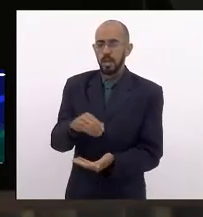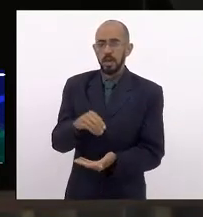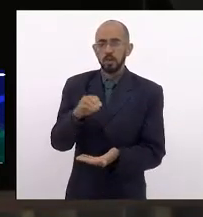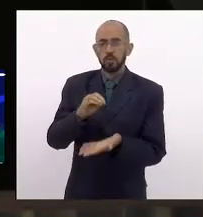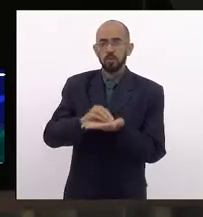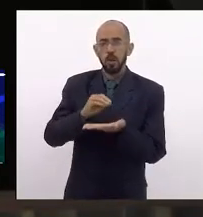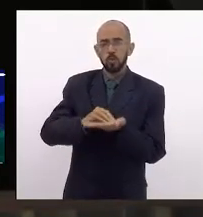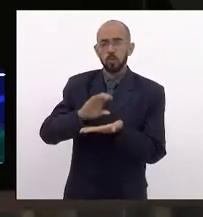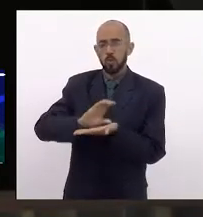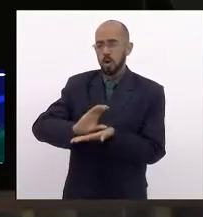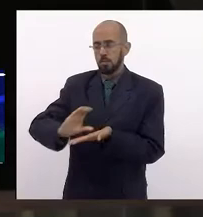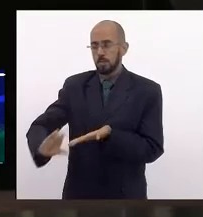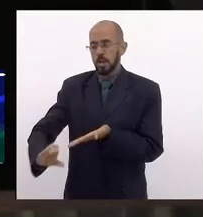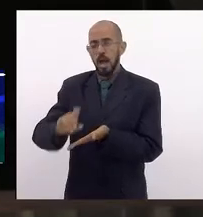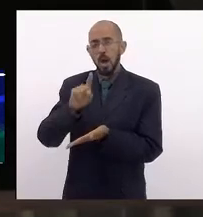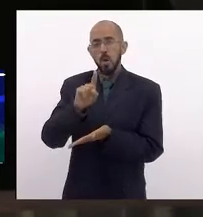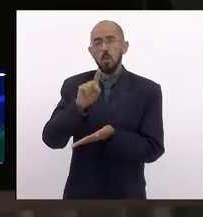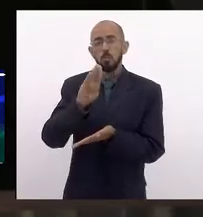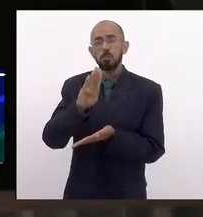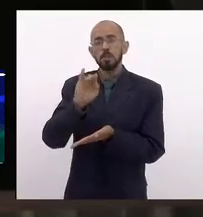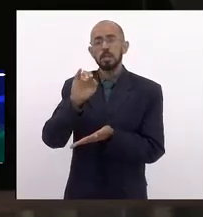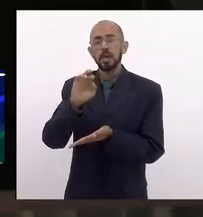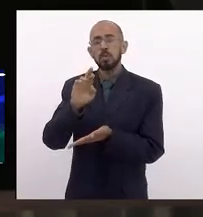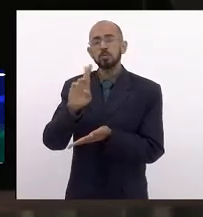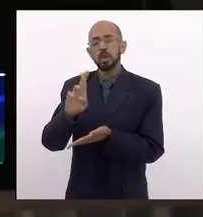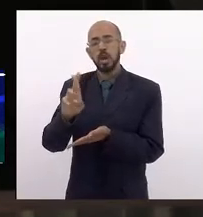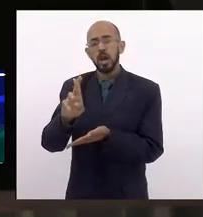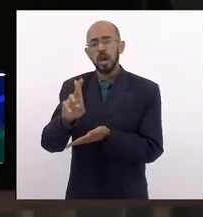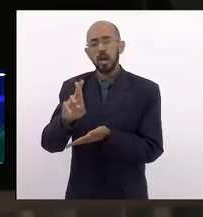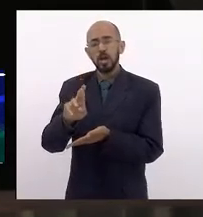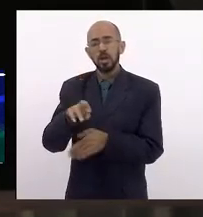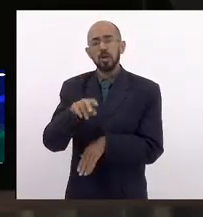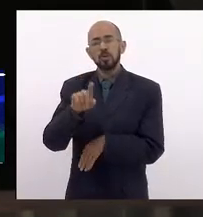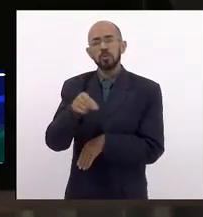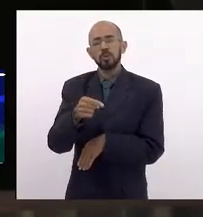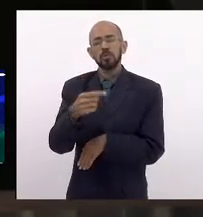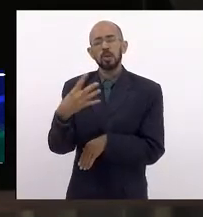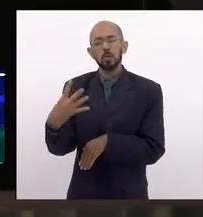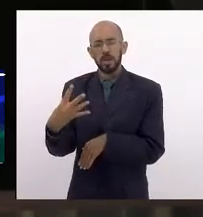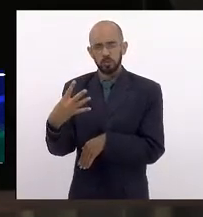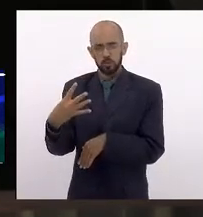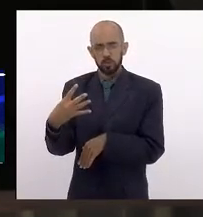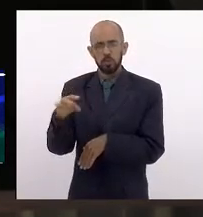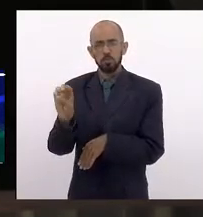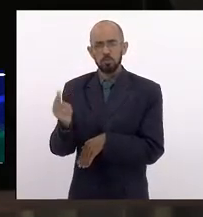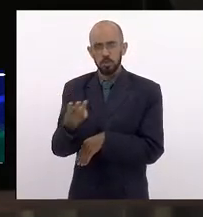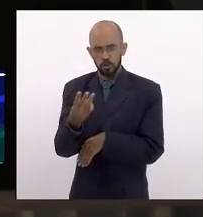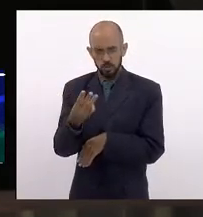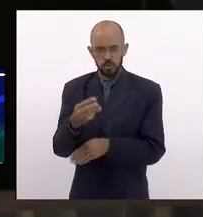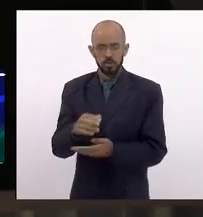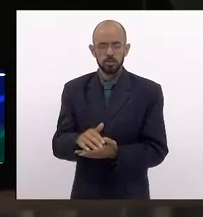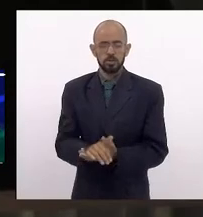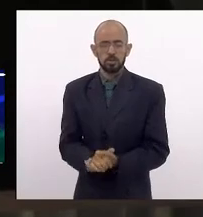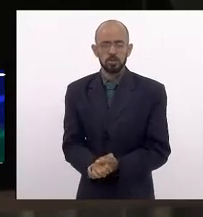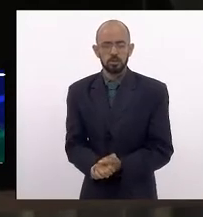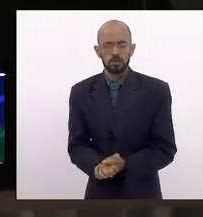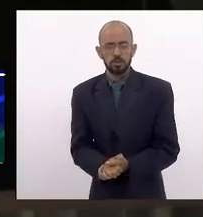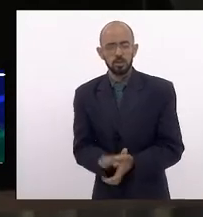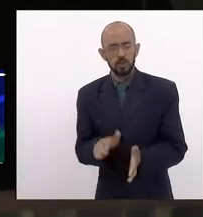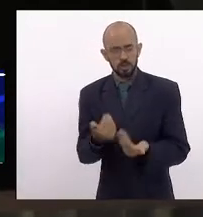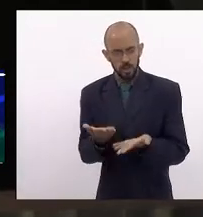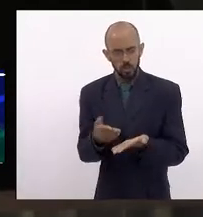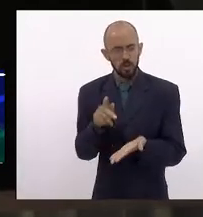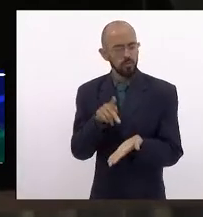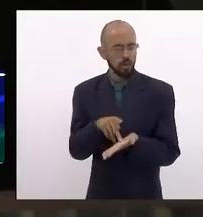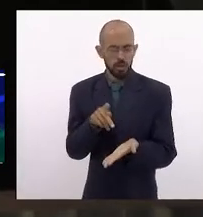umbigão 473 milhões 498 mil e oitocentos e setenta reais Então na